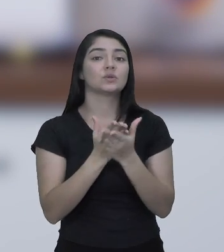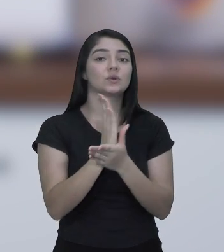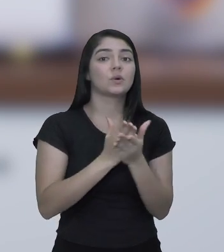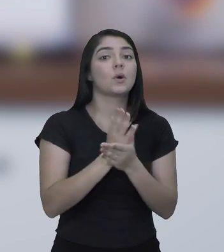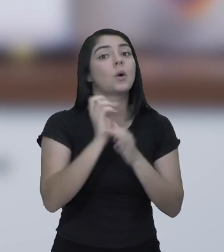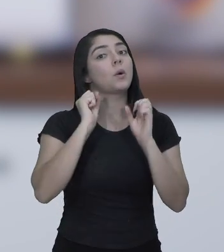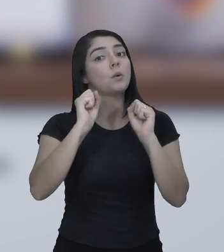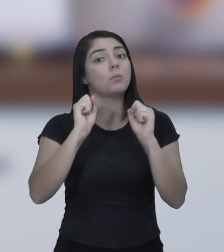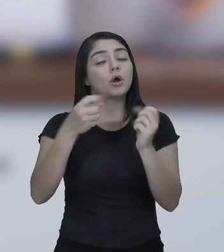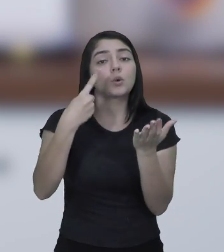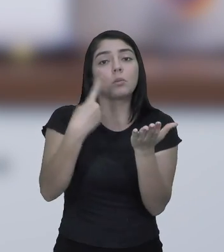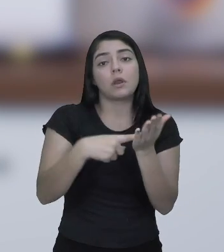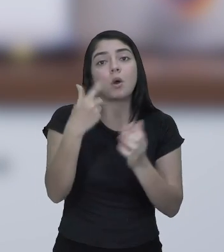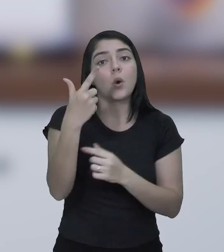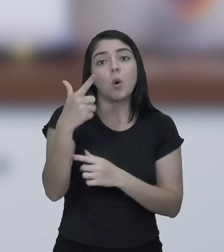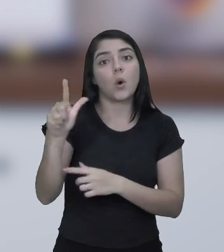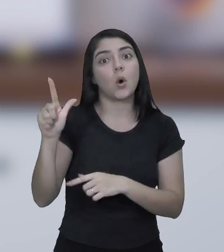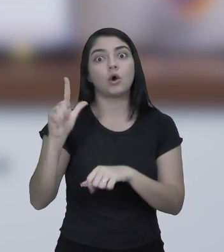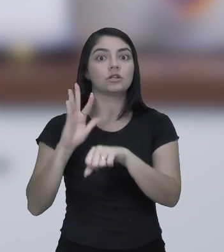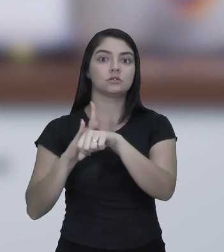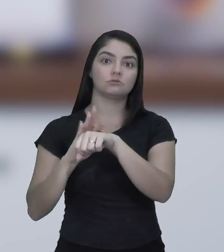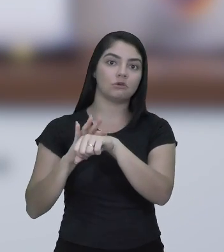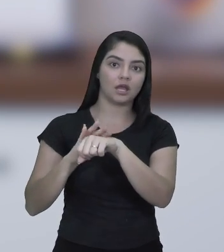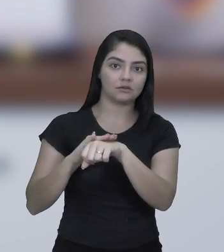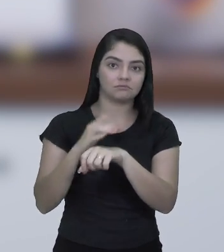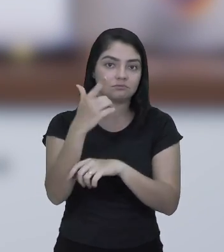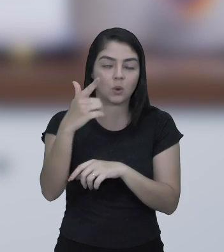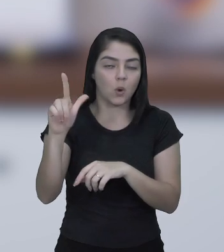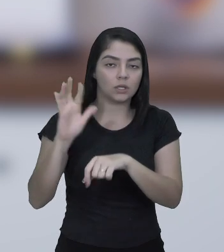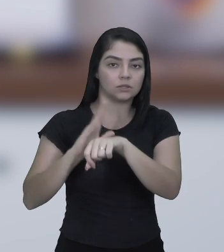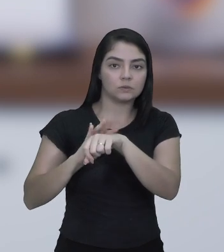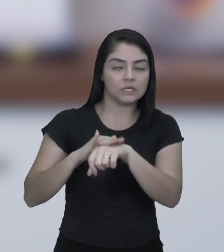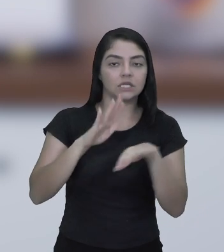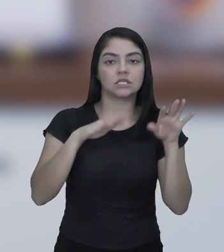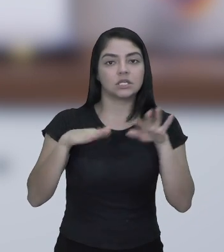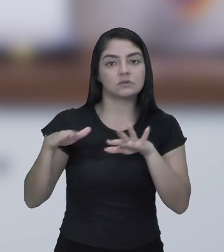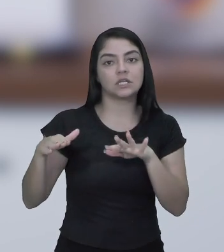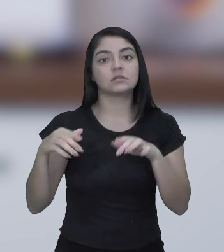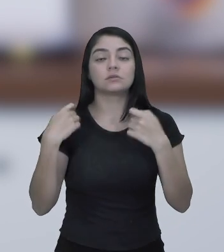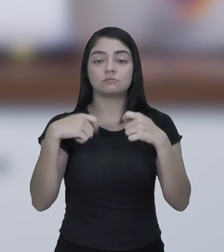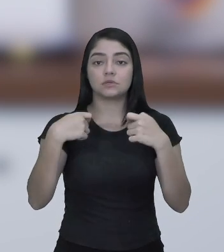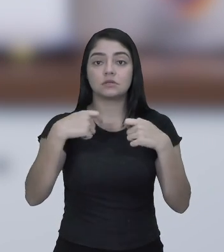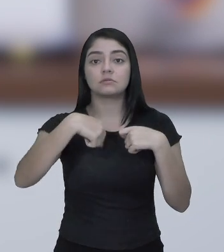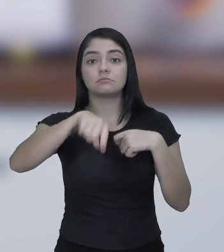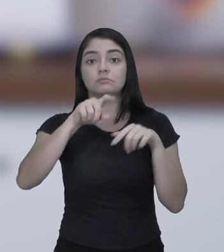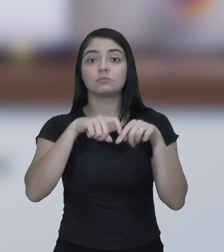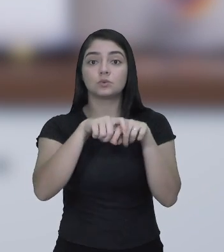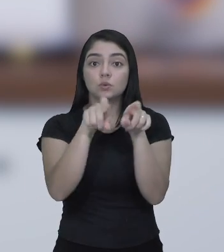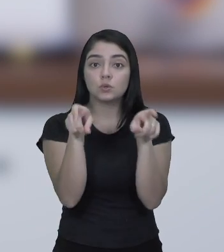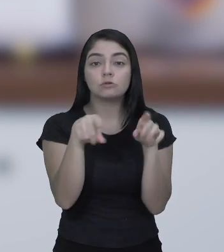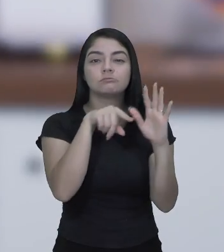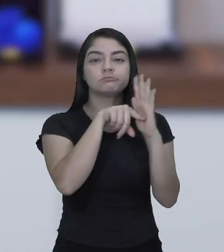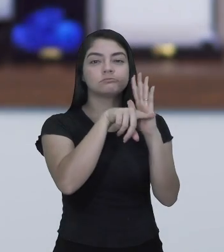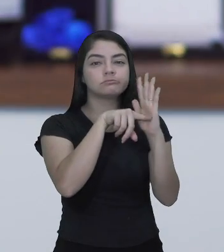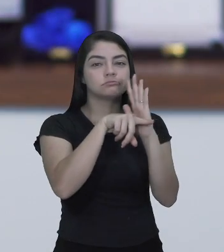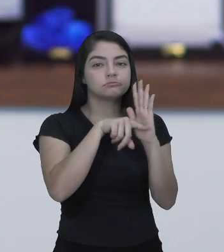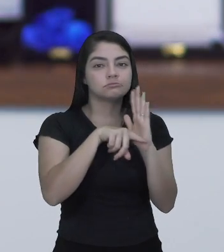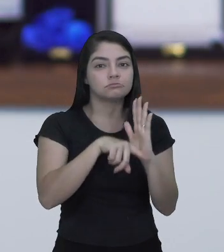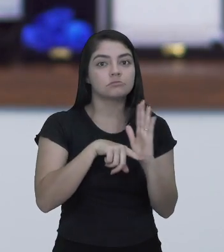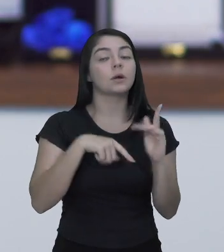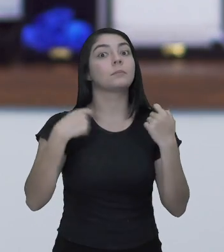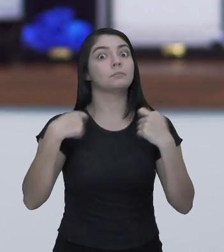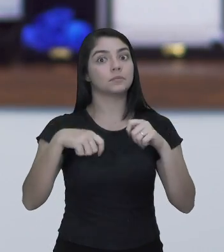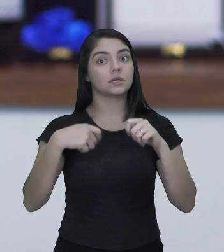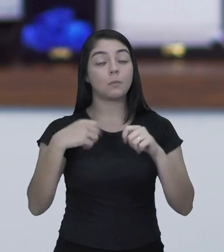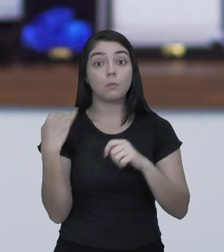podem estar relacionados a uma doença benigna, ou seja, um processo inflamatório. Mesmo assim, a paciente deve